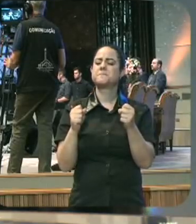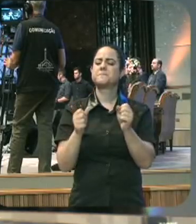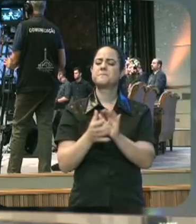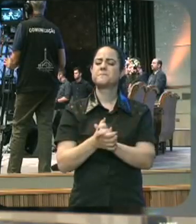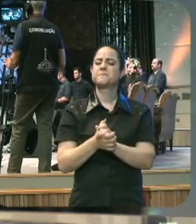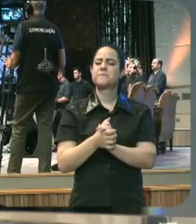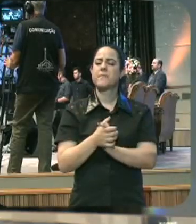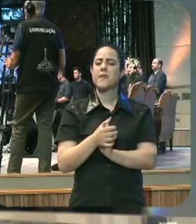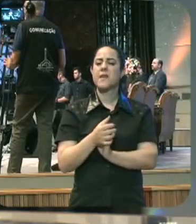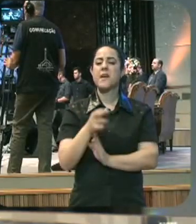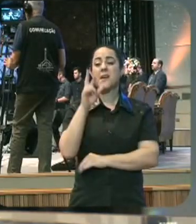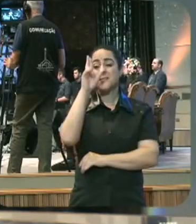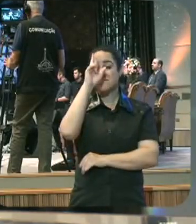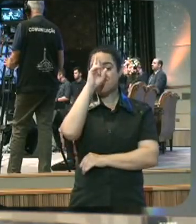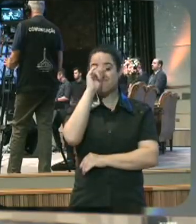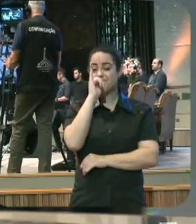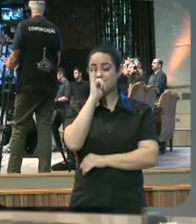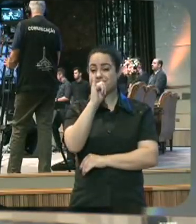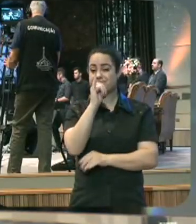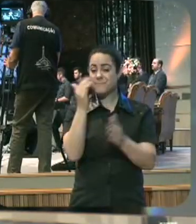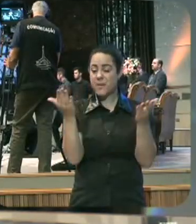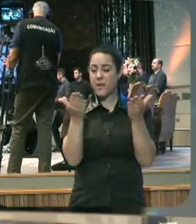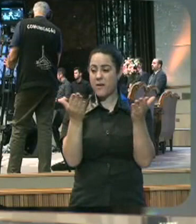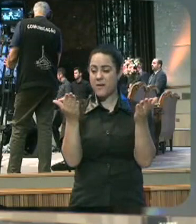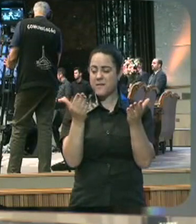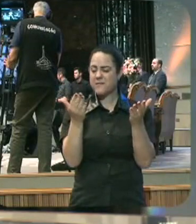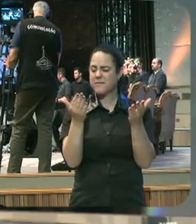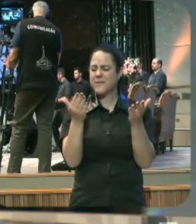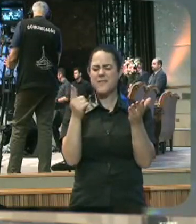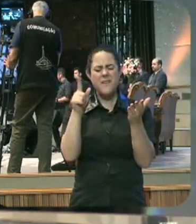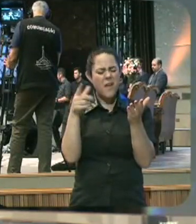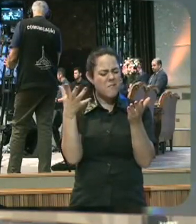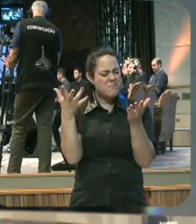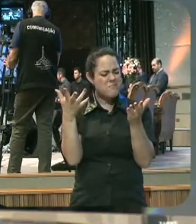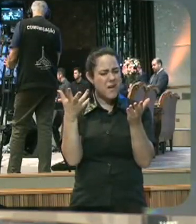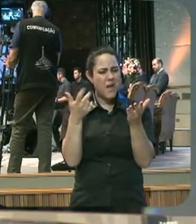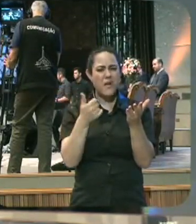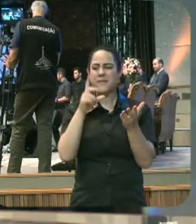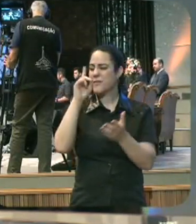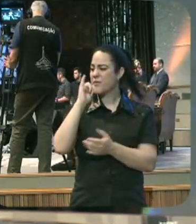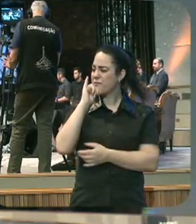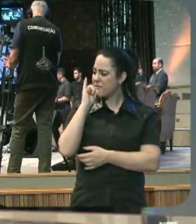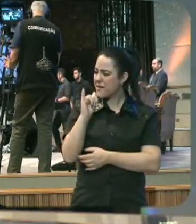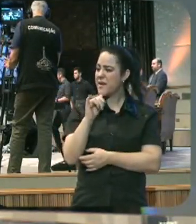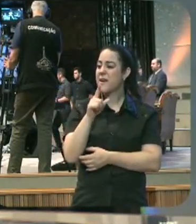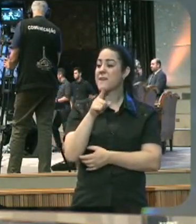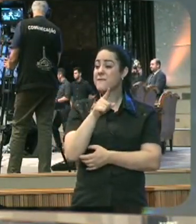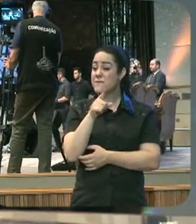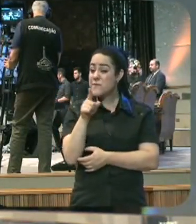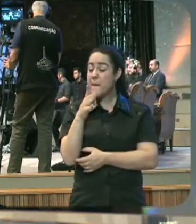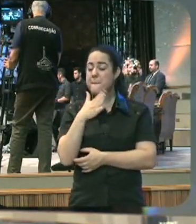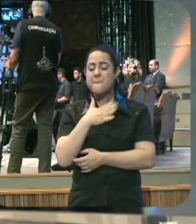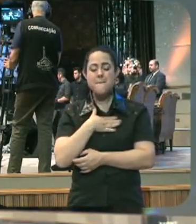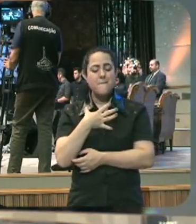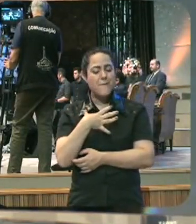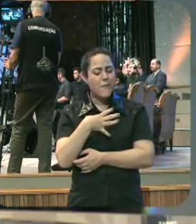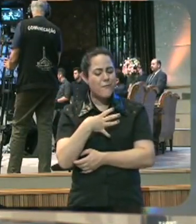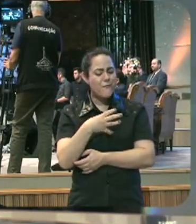Sabe o que o Senhor vai falar para você agora? E eu acho tremendo. Ele vai dizer assim: você é meu